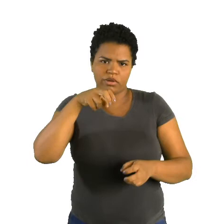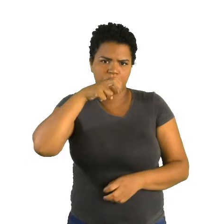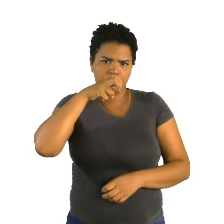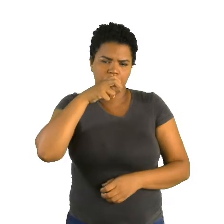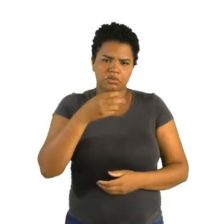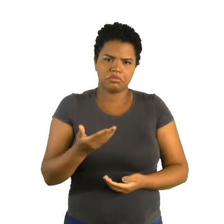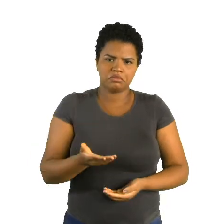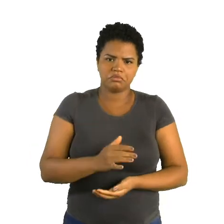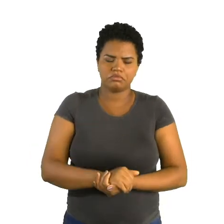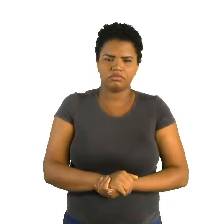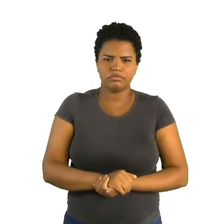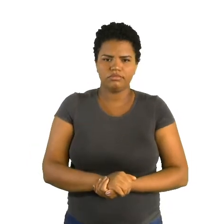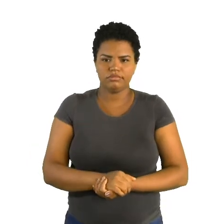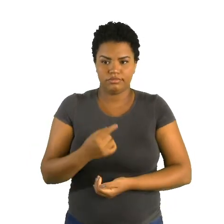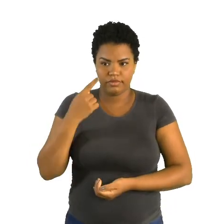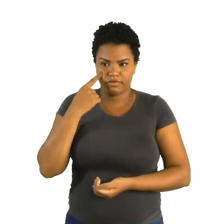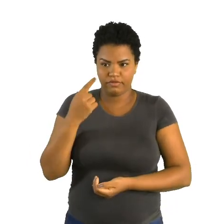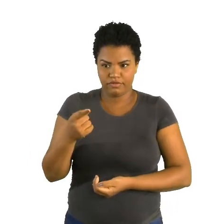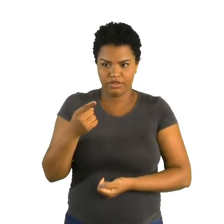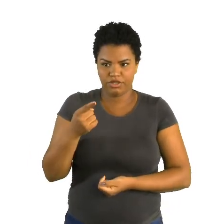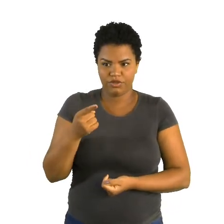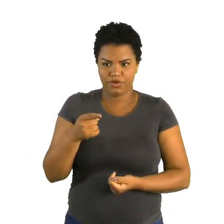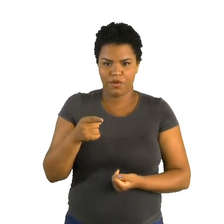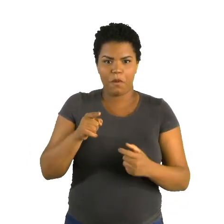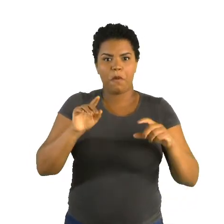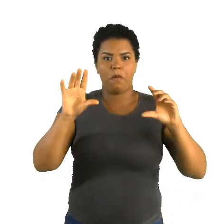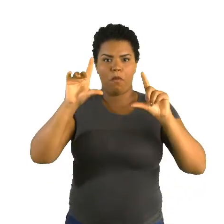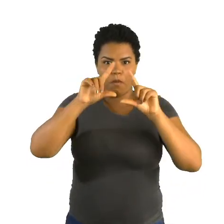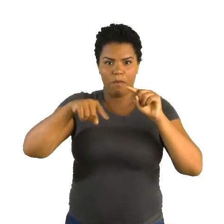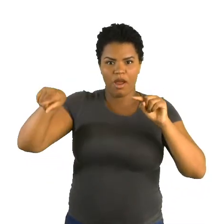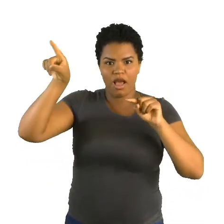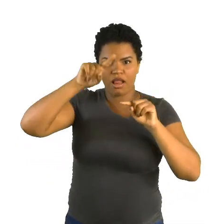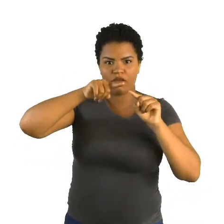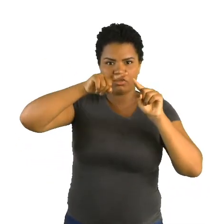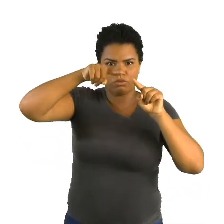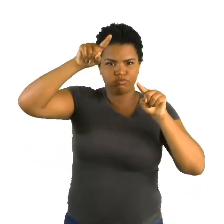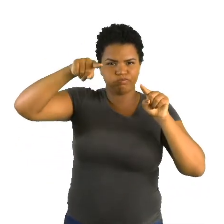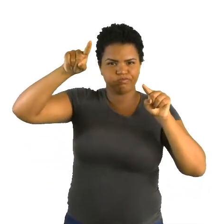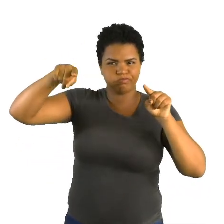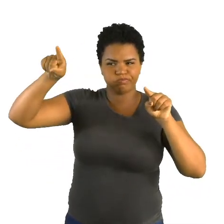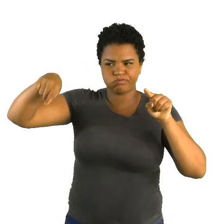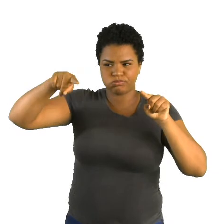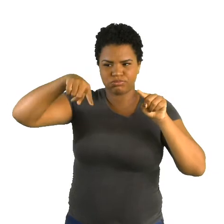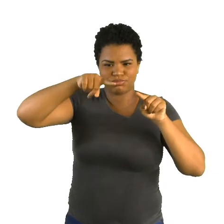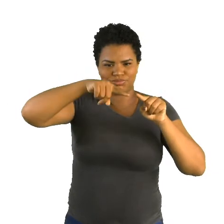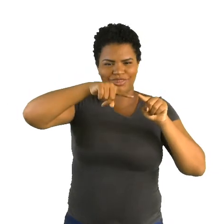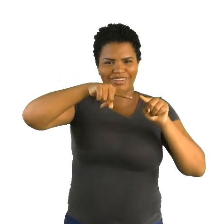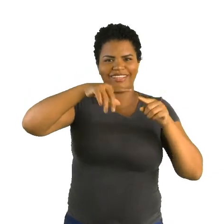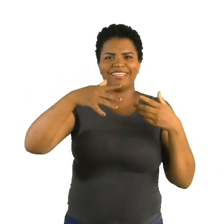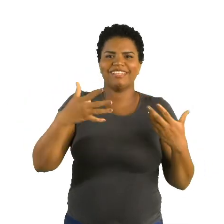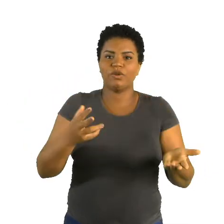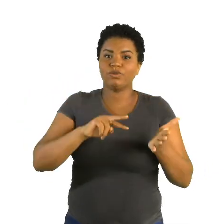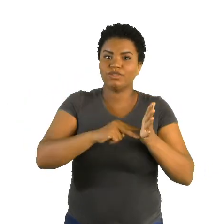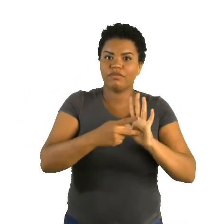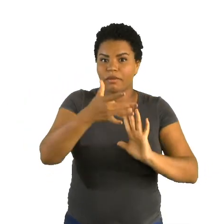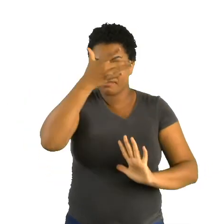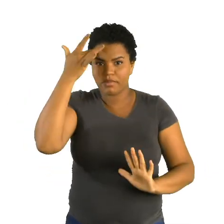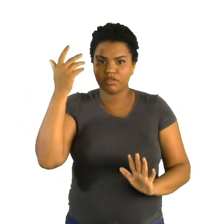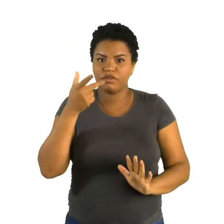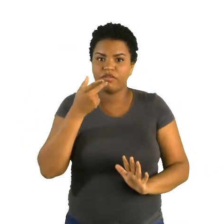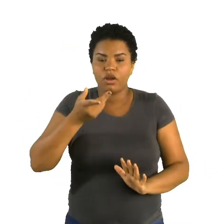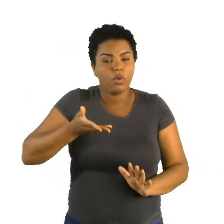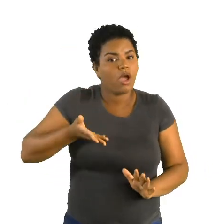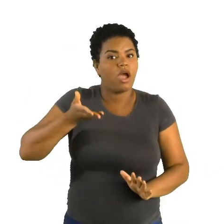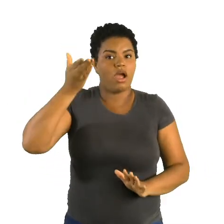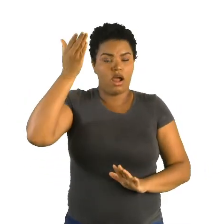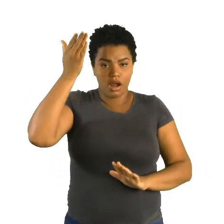Está vendo que esse balão aí, ele está cheio, ele está pontiagudo? Significa que alguém alterou a voz para